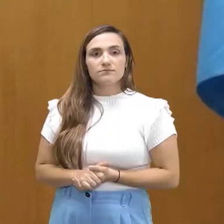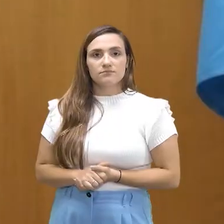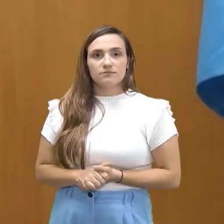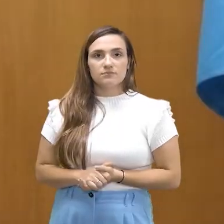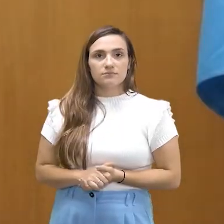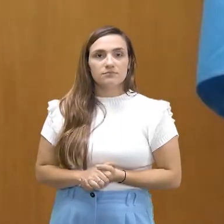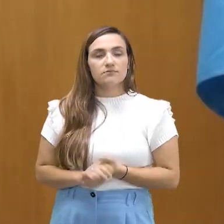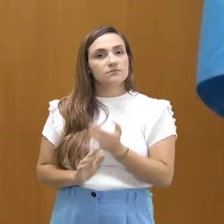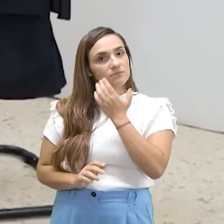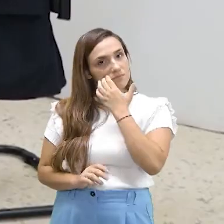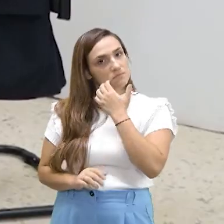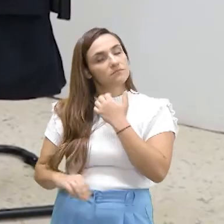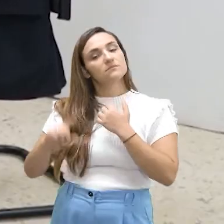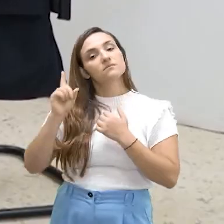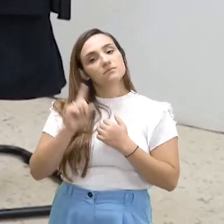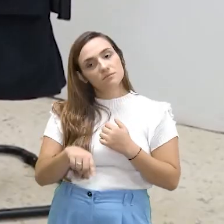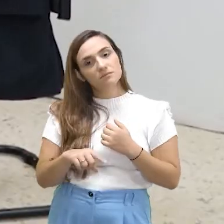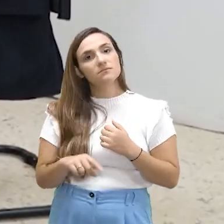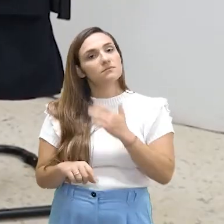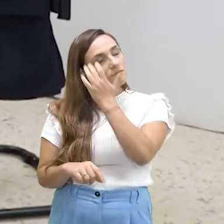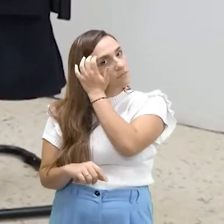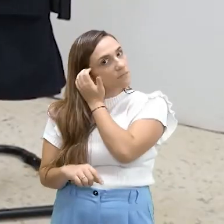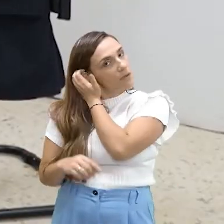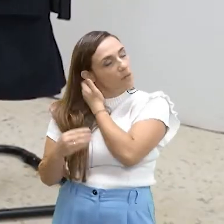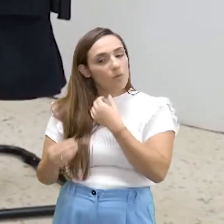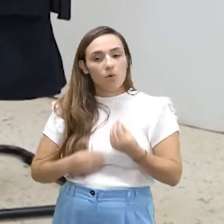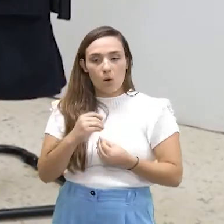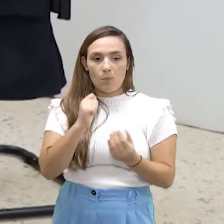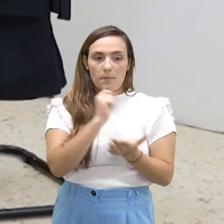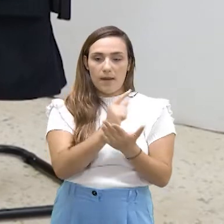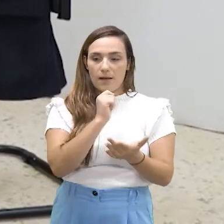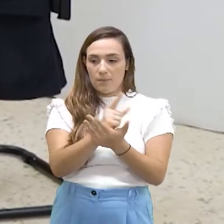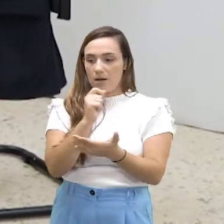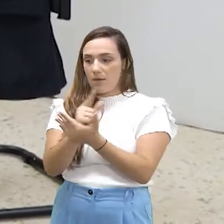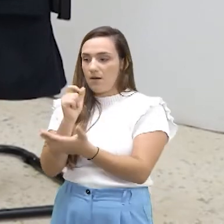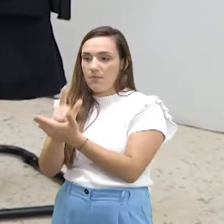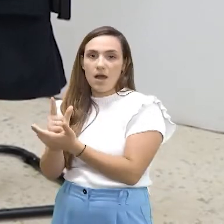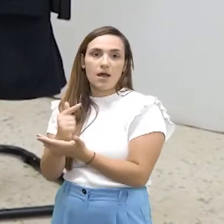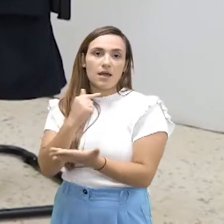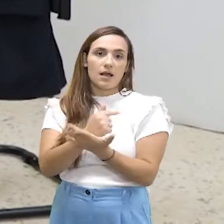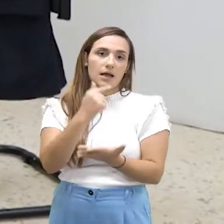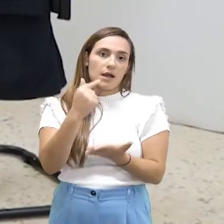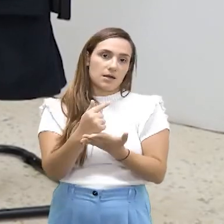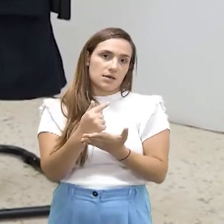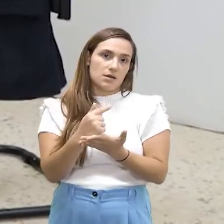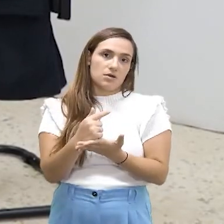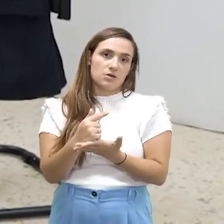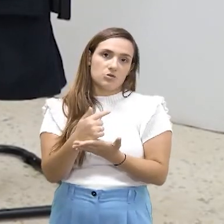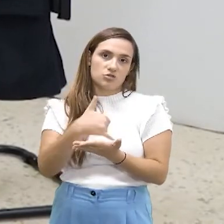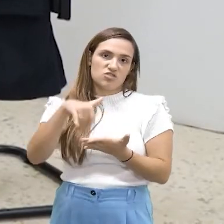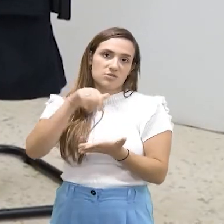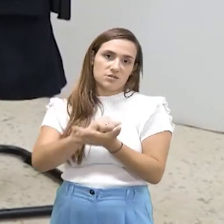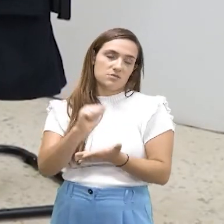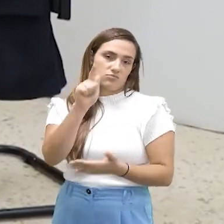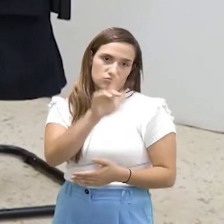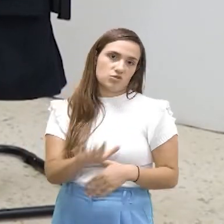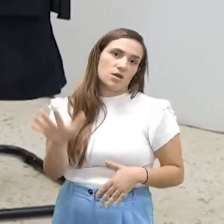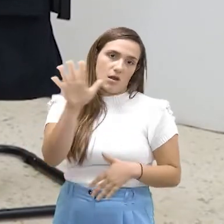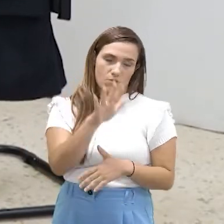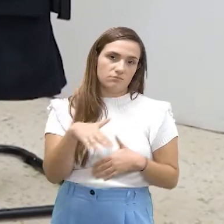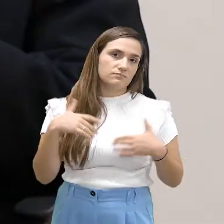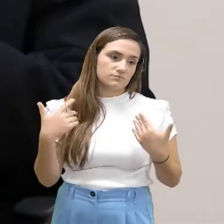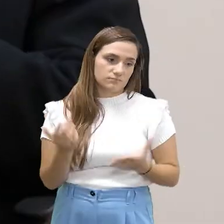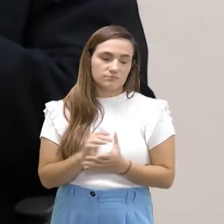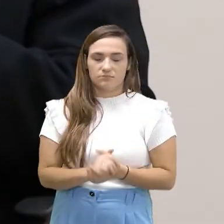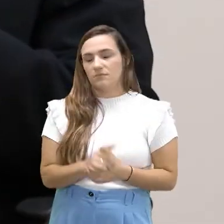mínimos. Tá ok? Esta é a modalidade de rendimentos dos cartórios de registro de uma